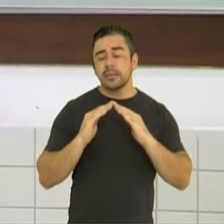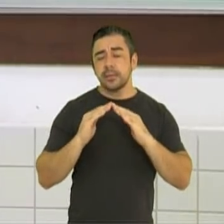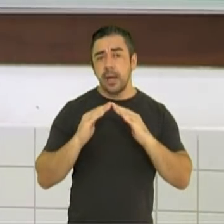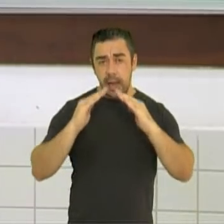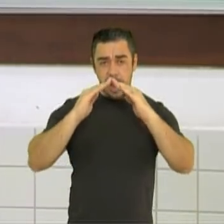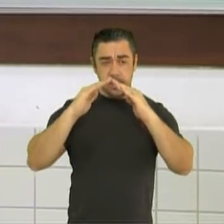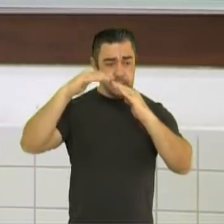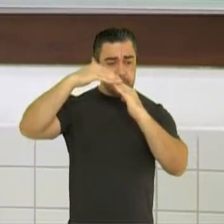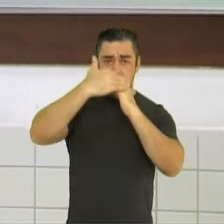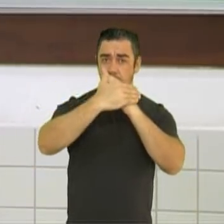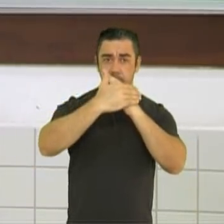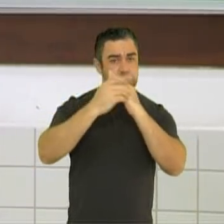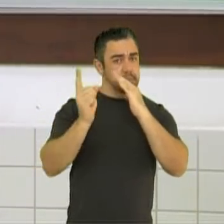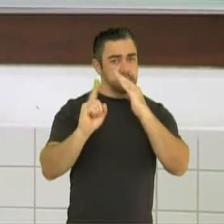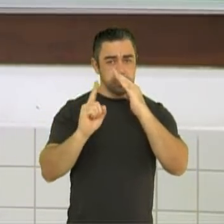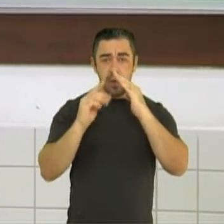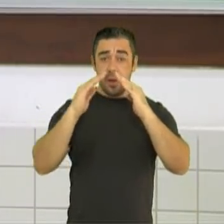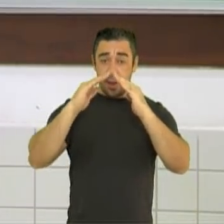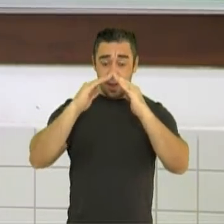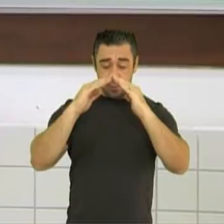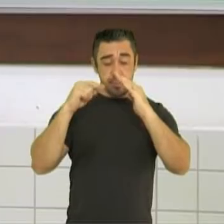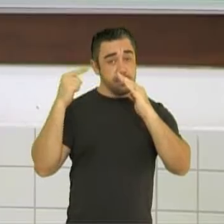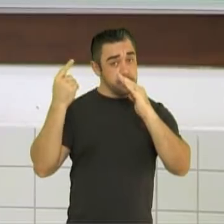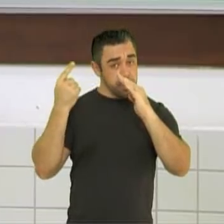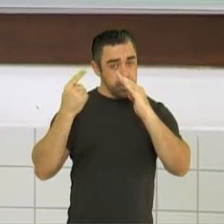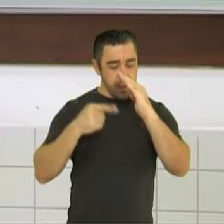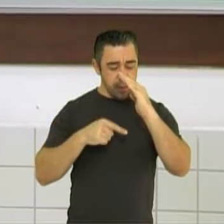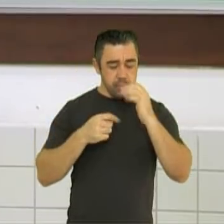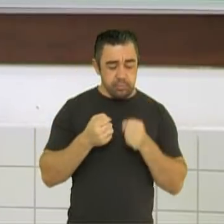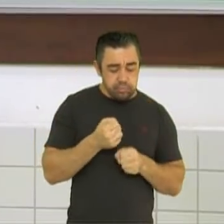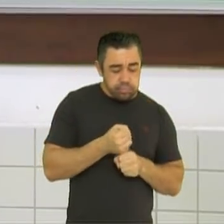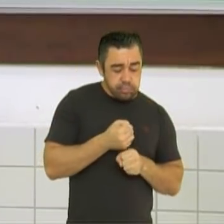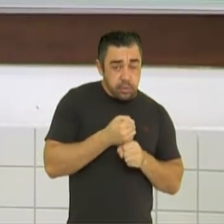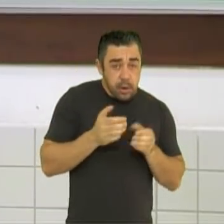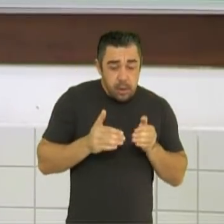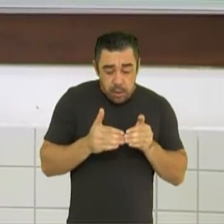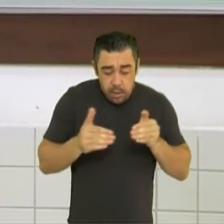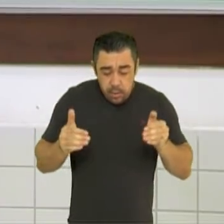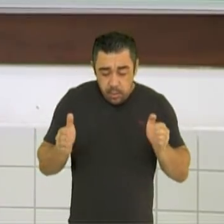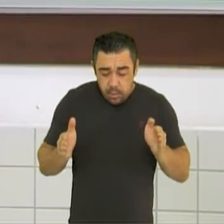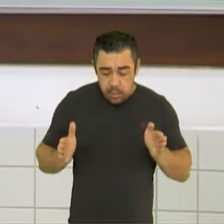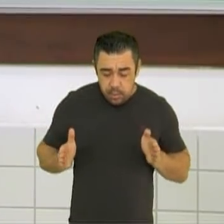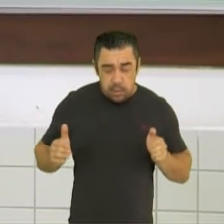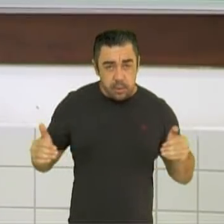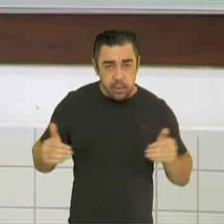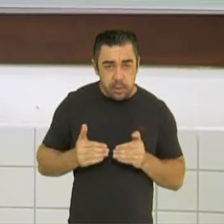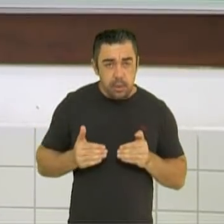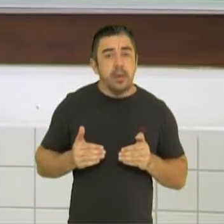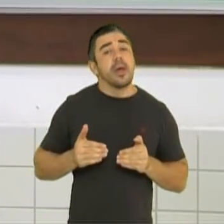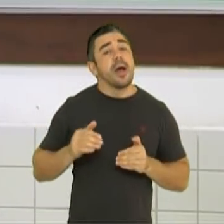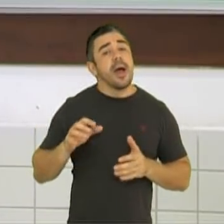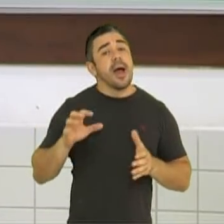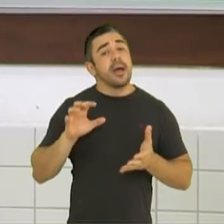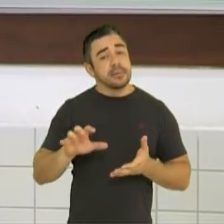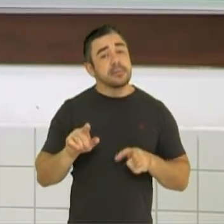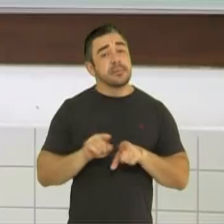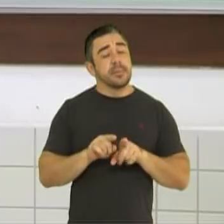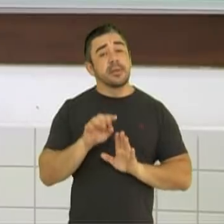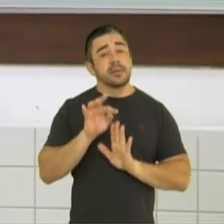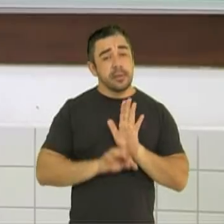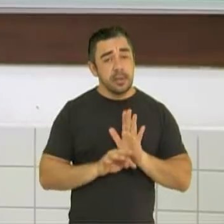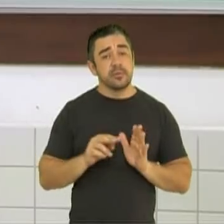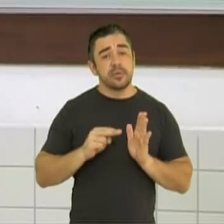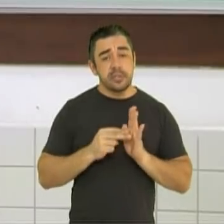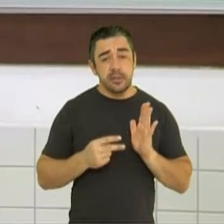por onde? Pelo telhado? Não, você começa pela fundação, o alicerce, e assim é também o texto, né? Tanto é que texto vem da